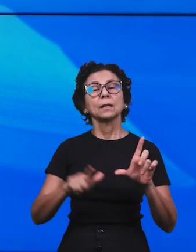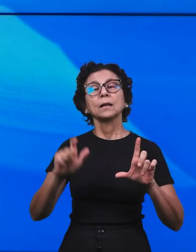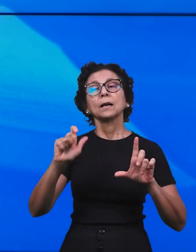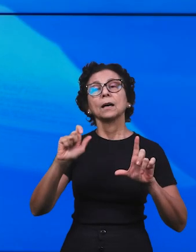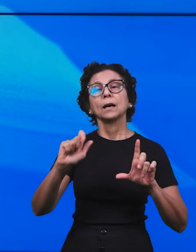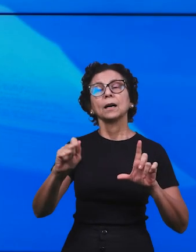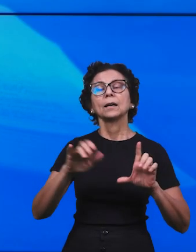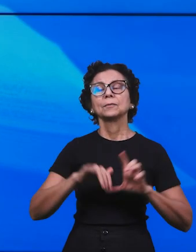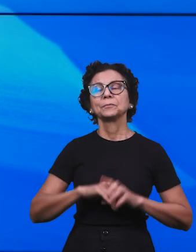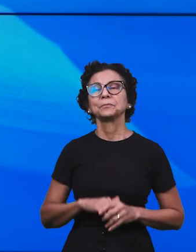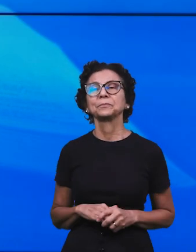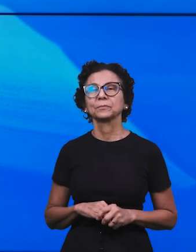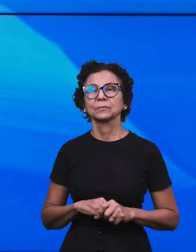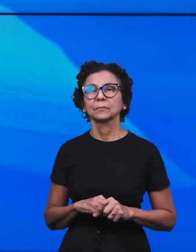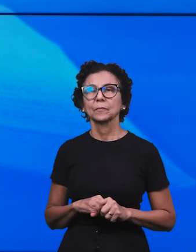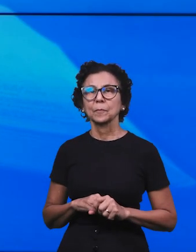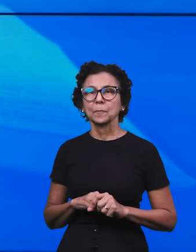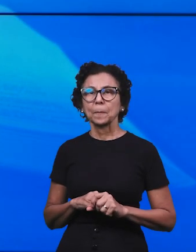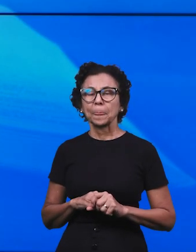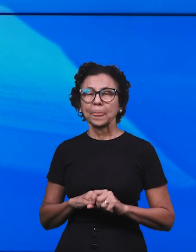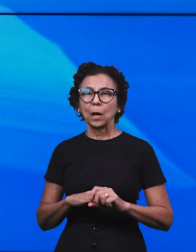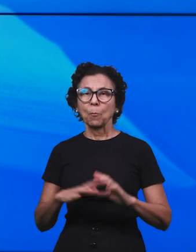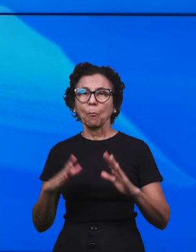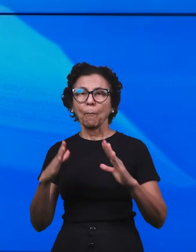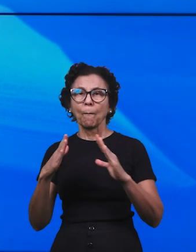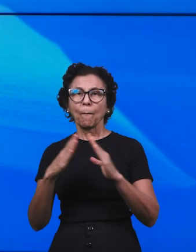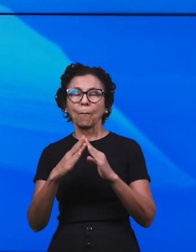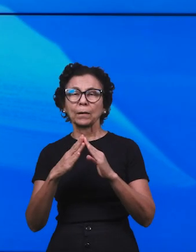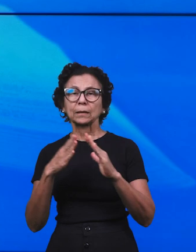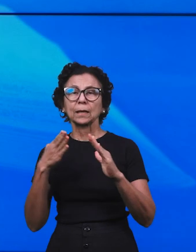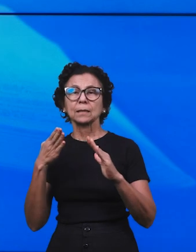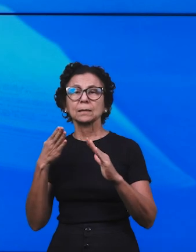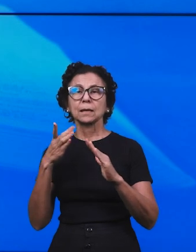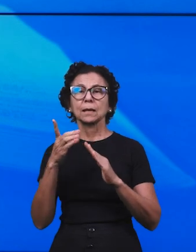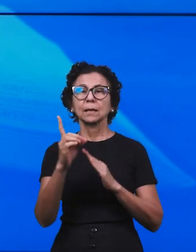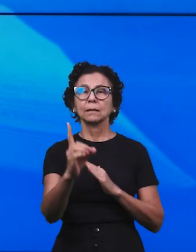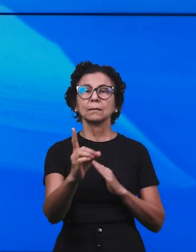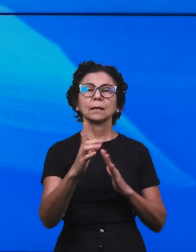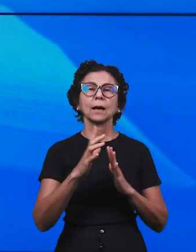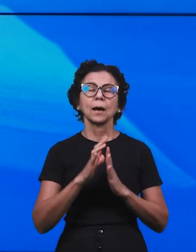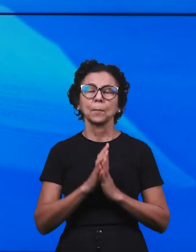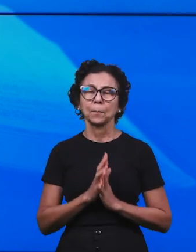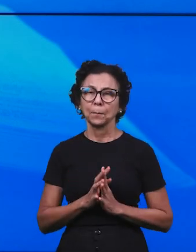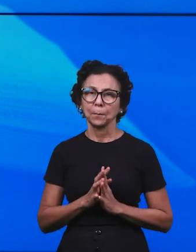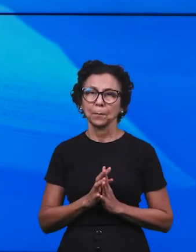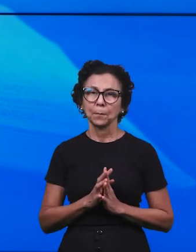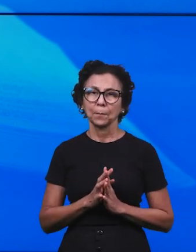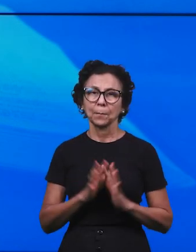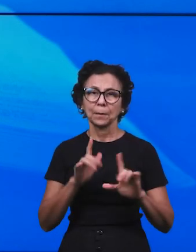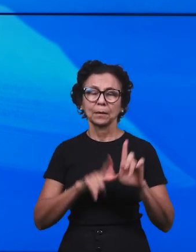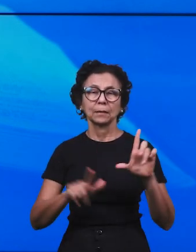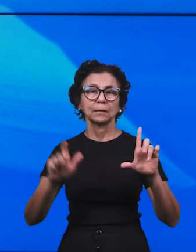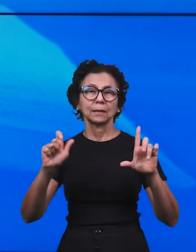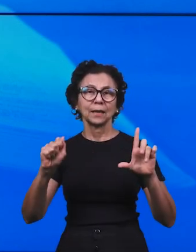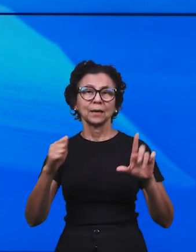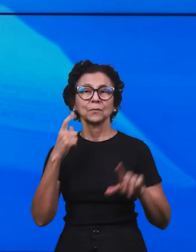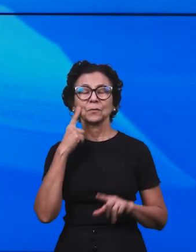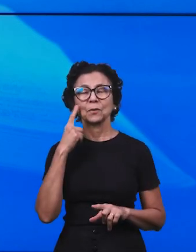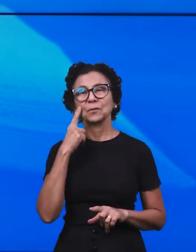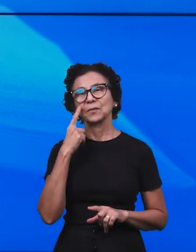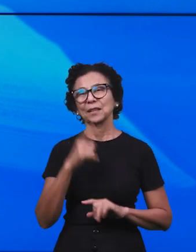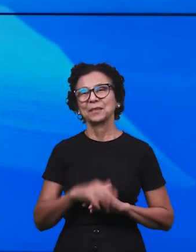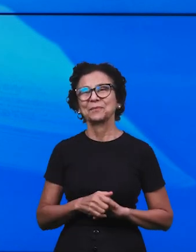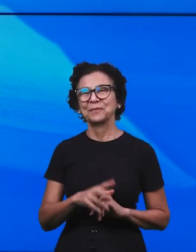a expressão entrarei em sua casa. E quem vai responder aqui a letra A vai ser a nossa irmã